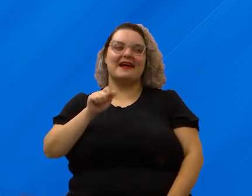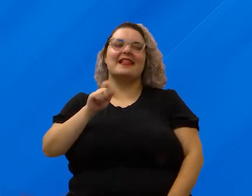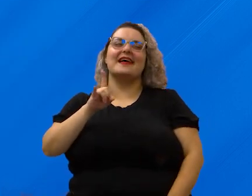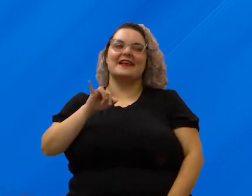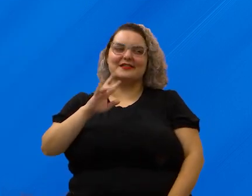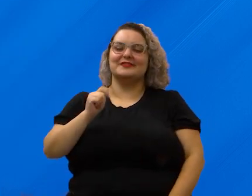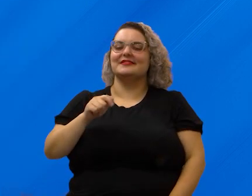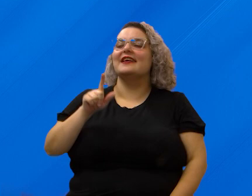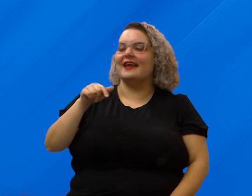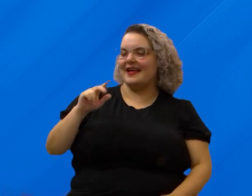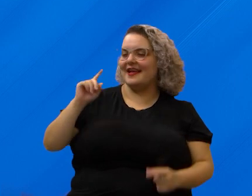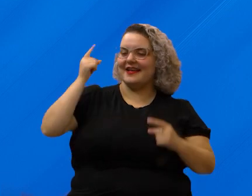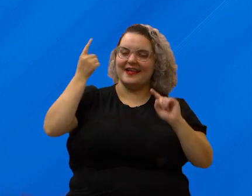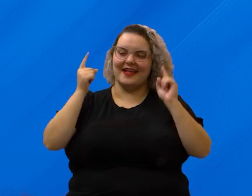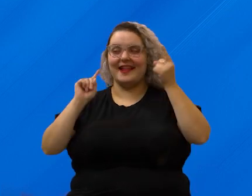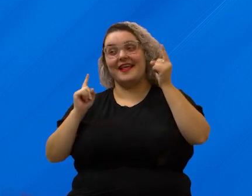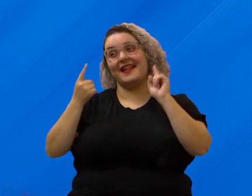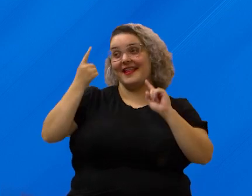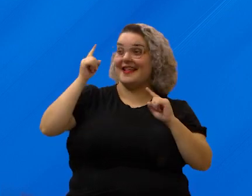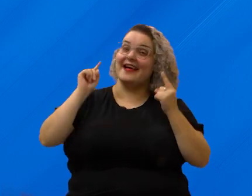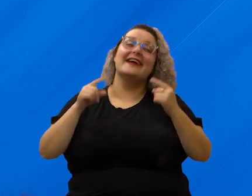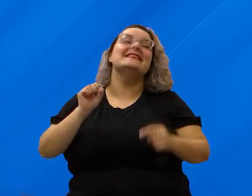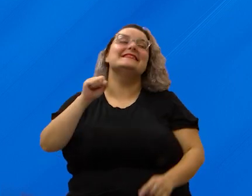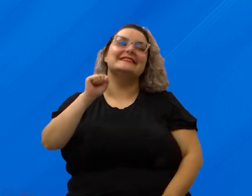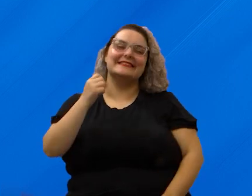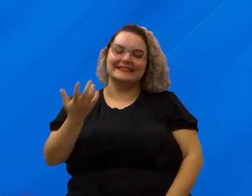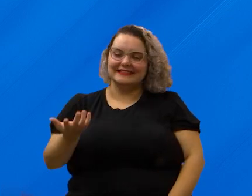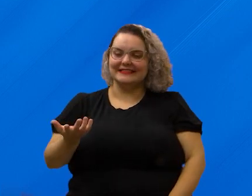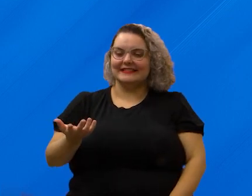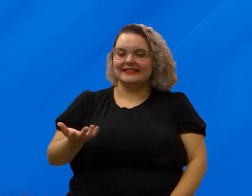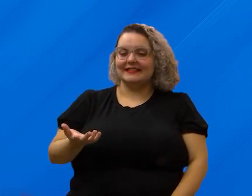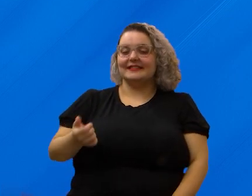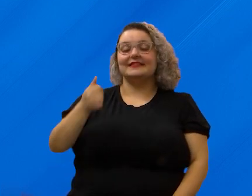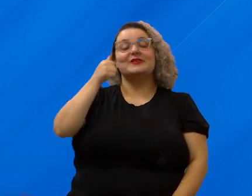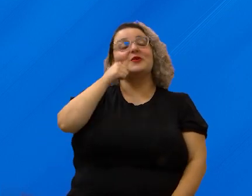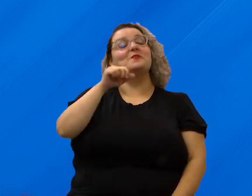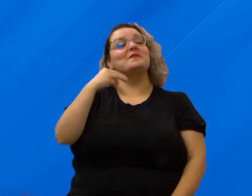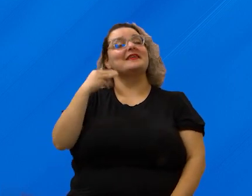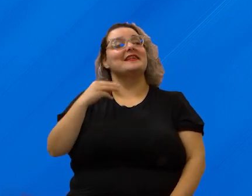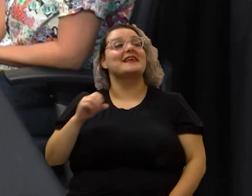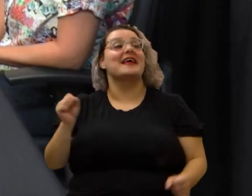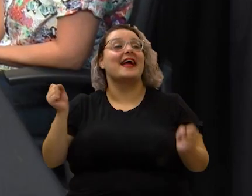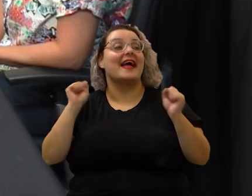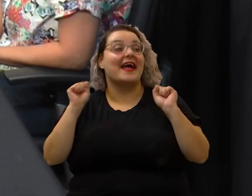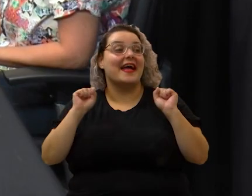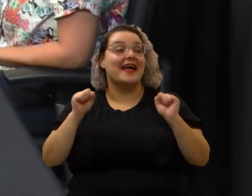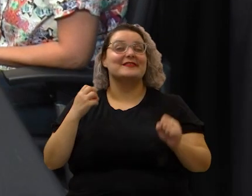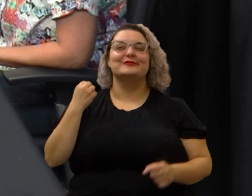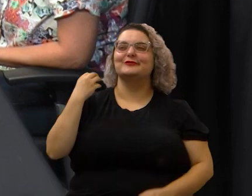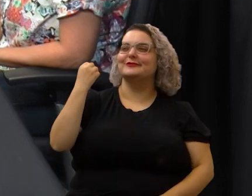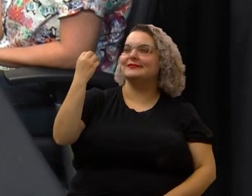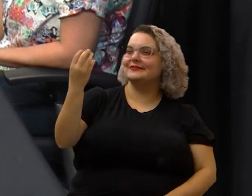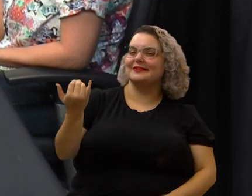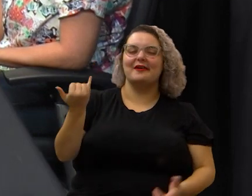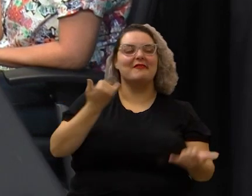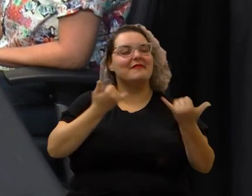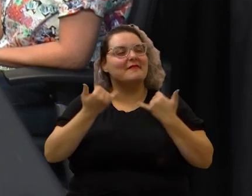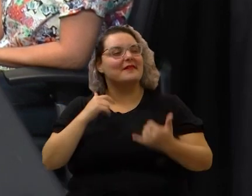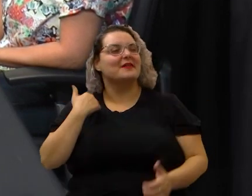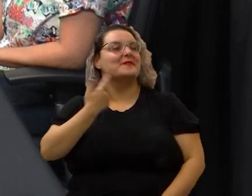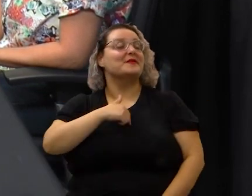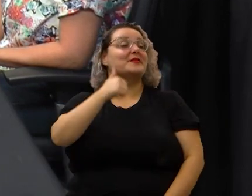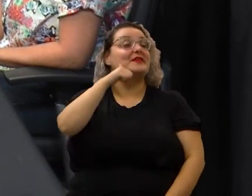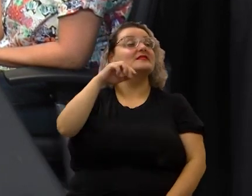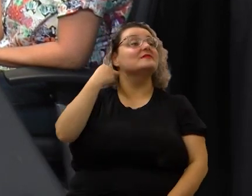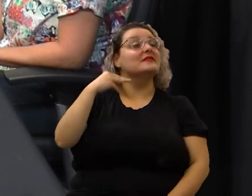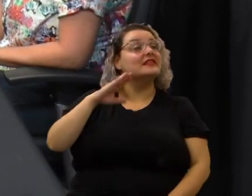baladinha. Uma baladinha. Esse é o carnaval. O carnaval. Então vamos lá. Mariana que gosta de viajar. Conta pra